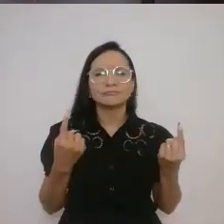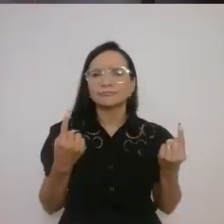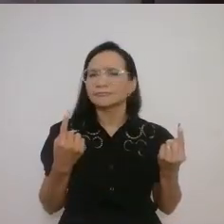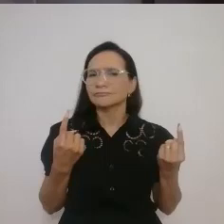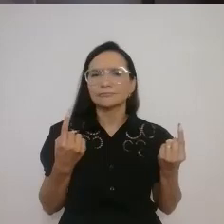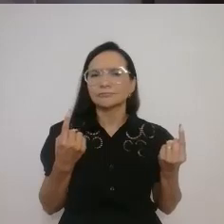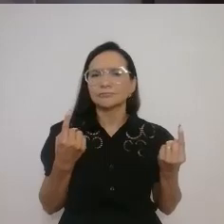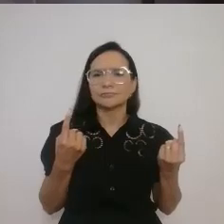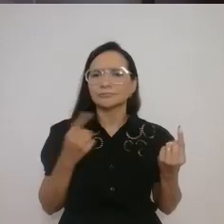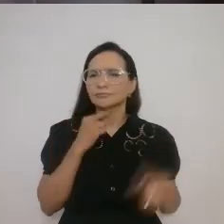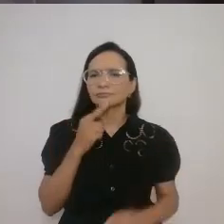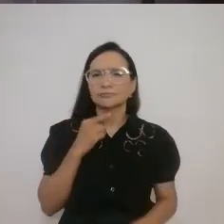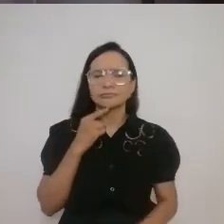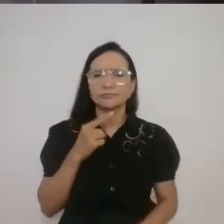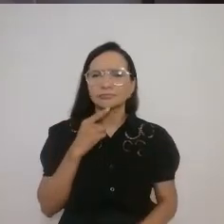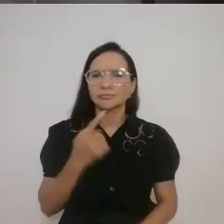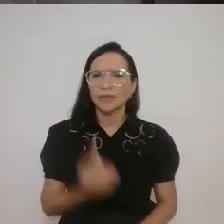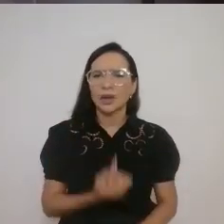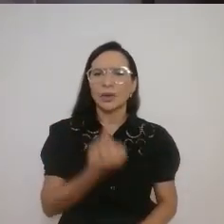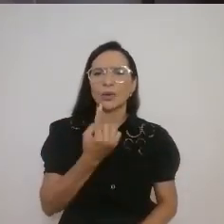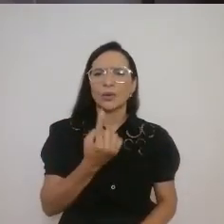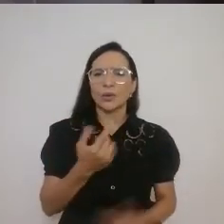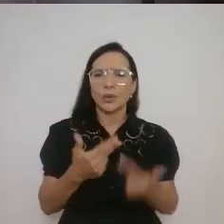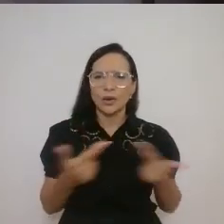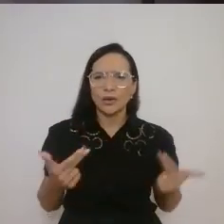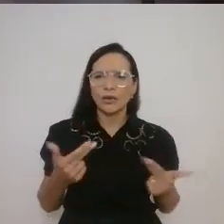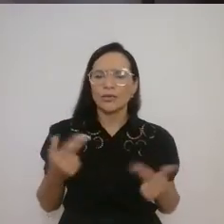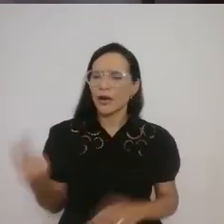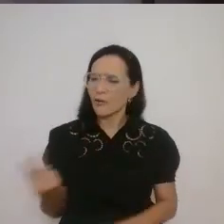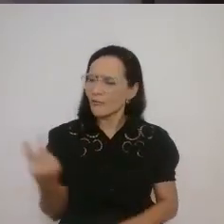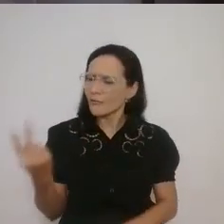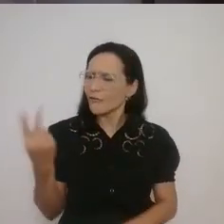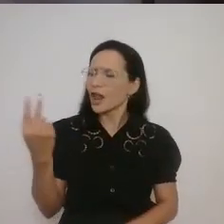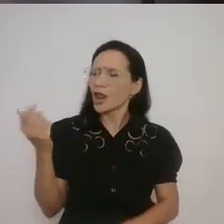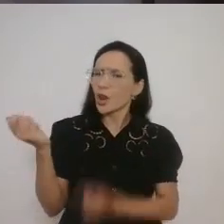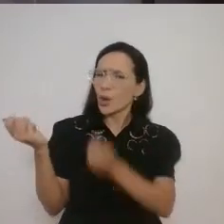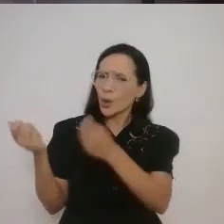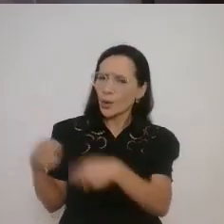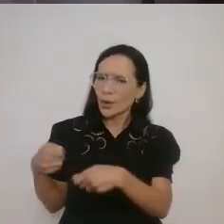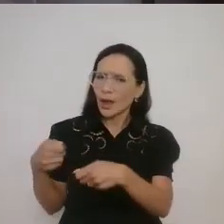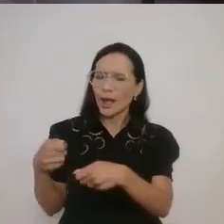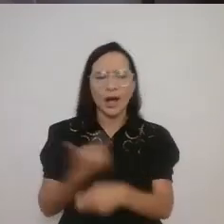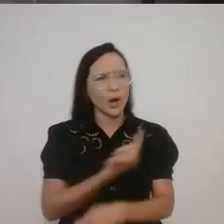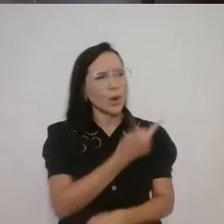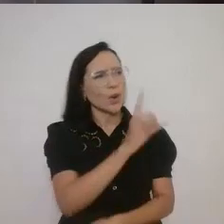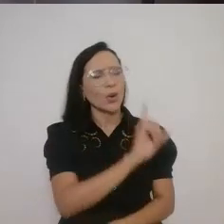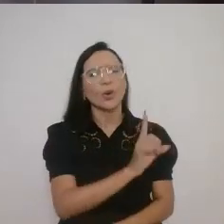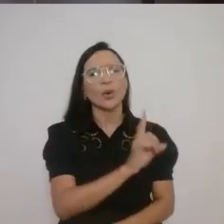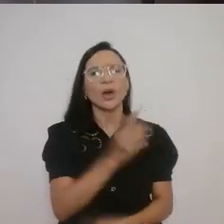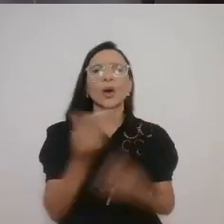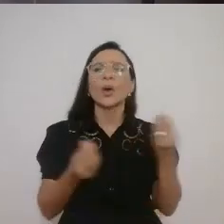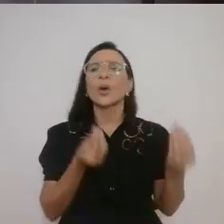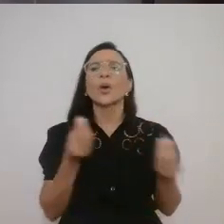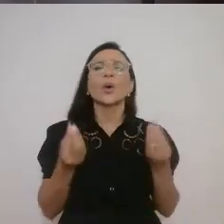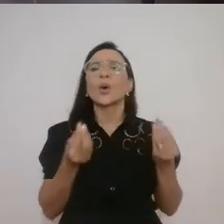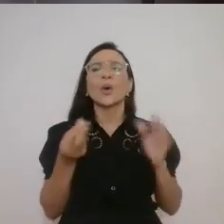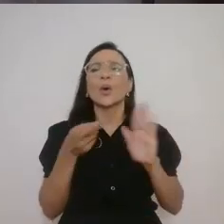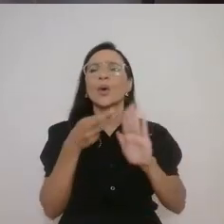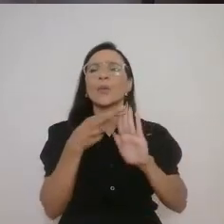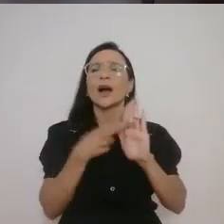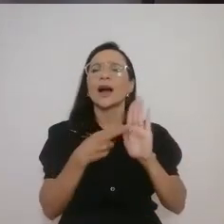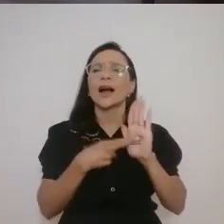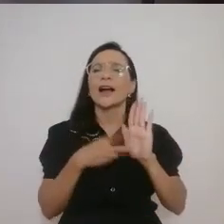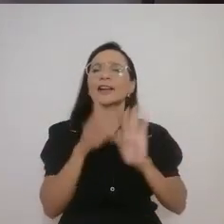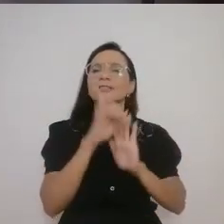ato é considerado válido para um e para outro não, como aquela regra de direito privado em que as